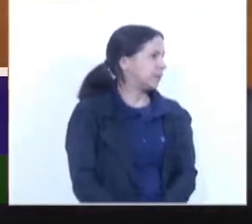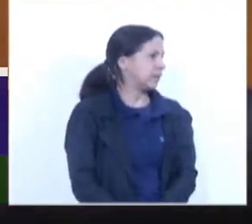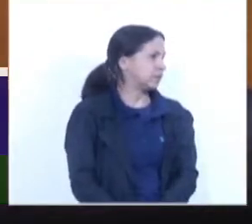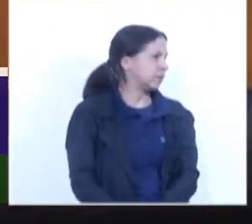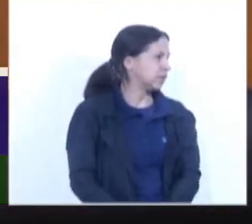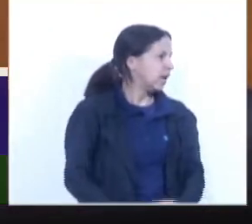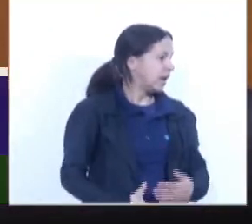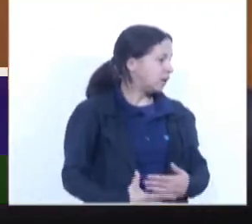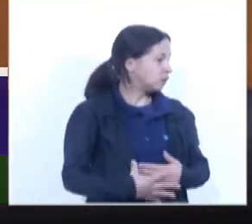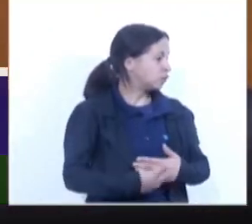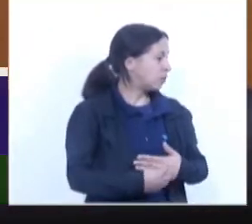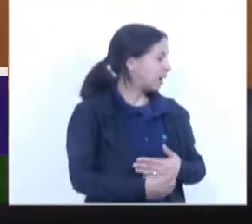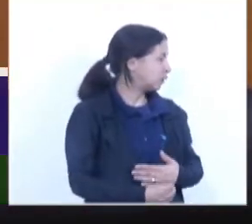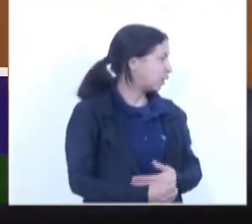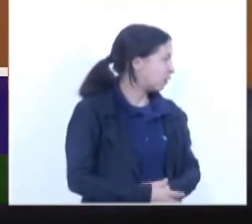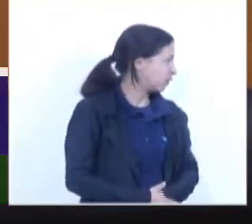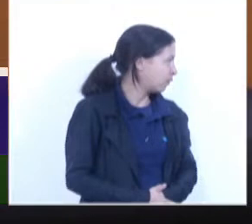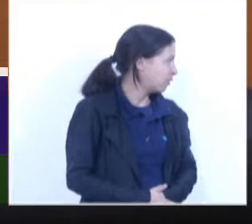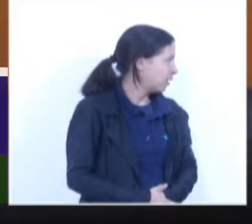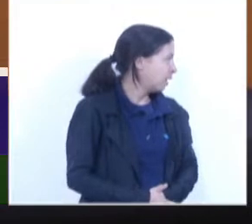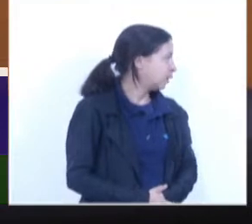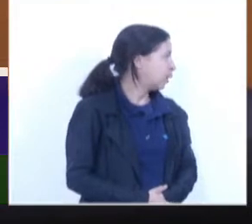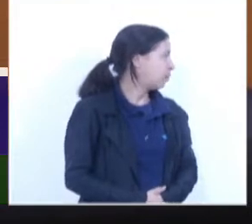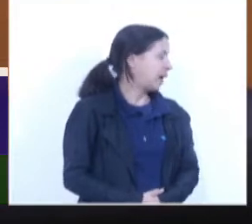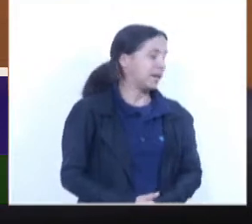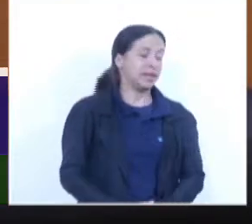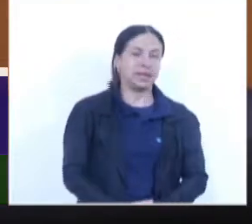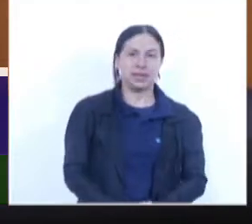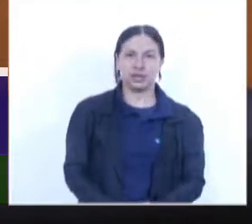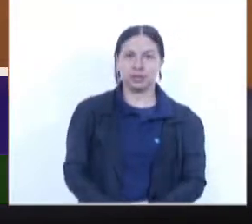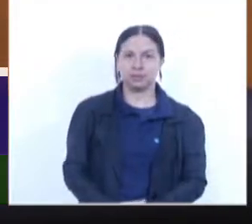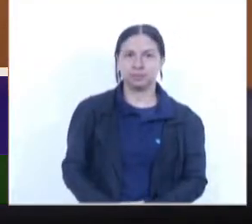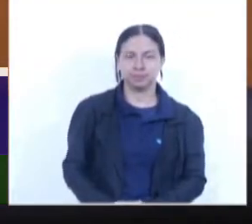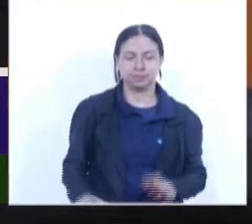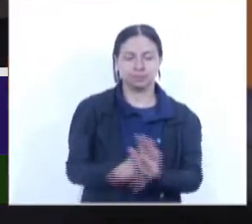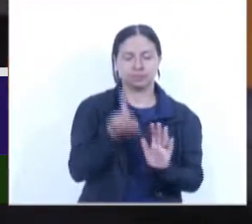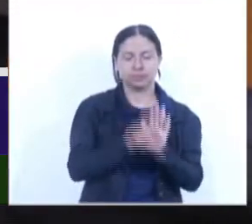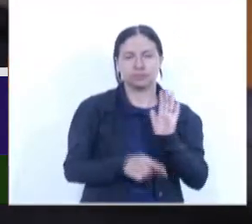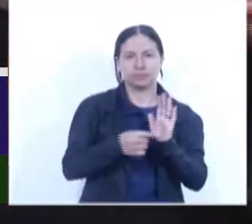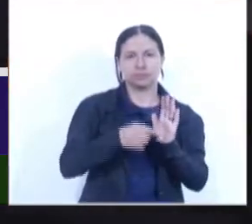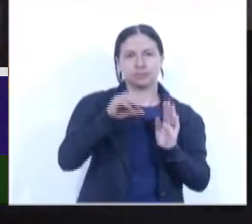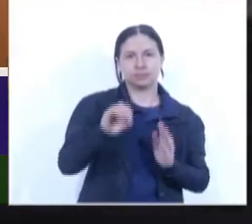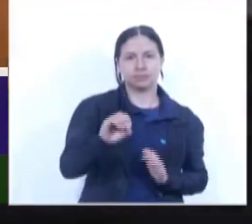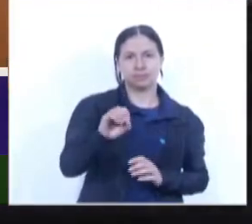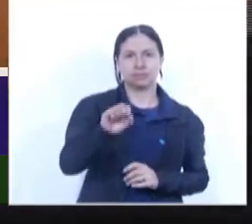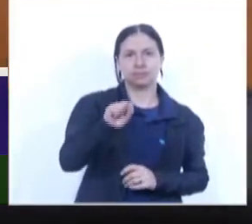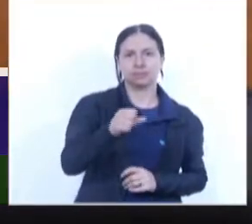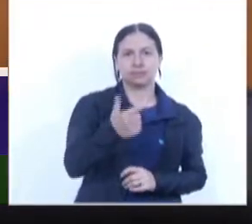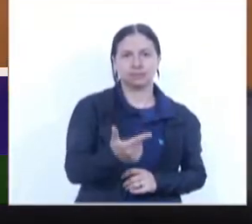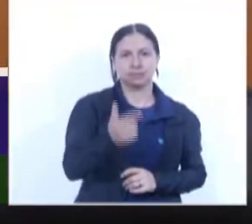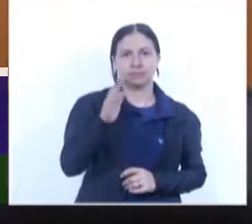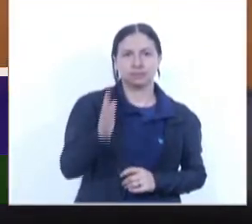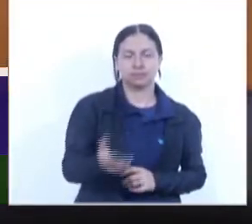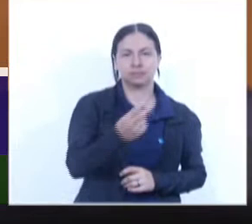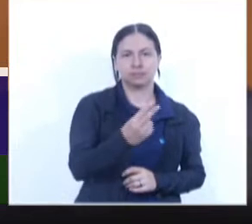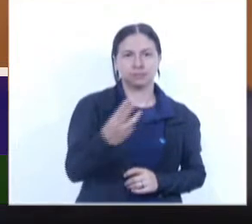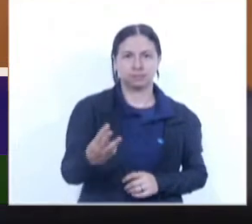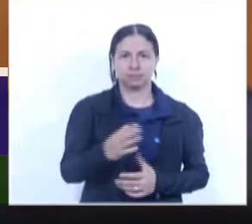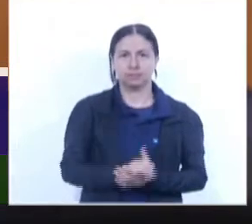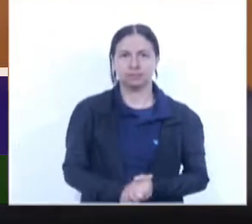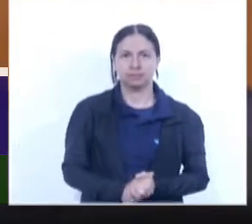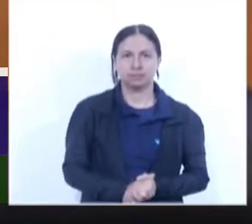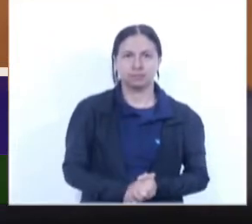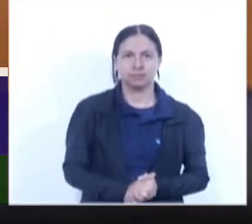caminharemos comissão projeto de lei complementar 082/23 21 projeto